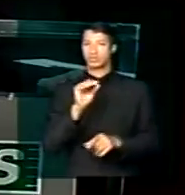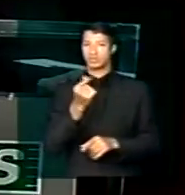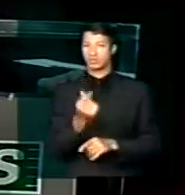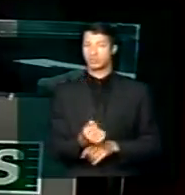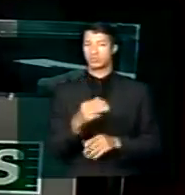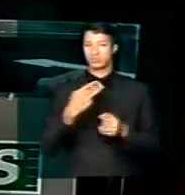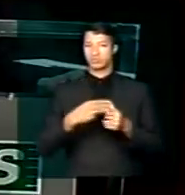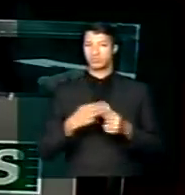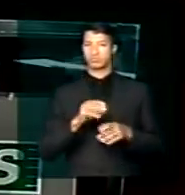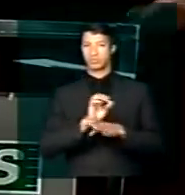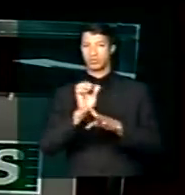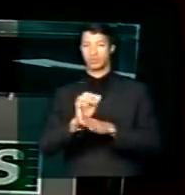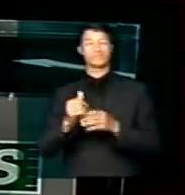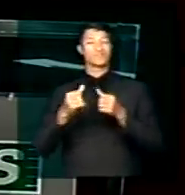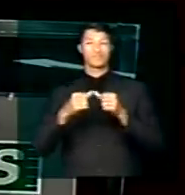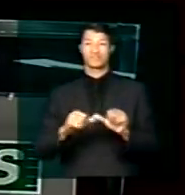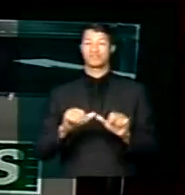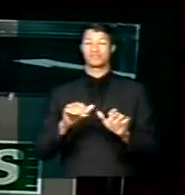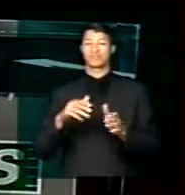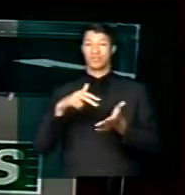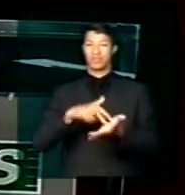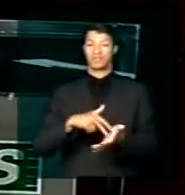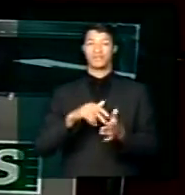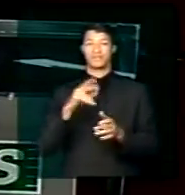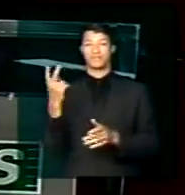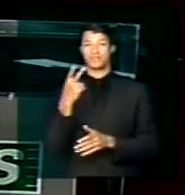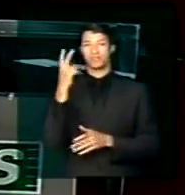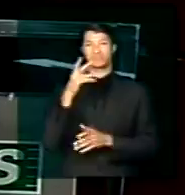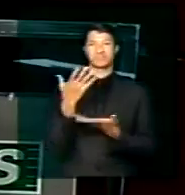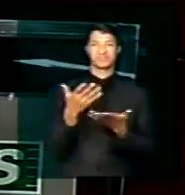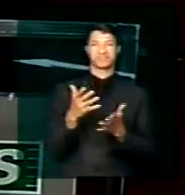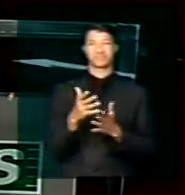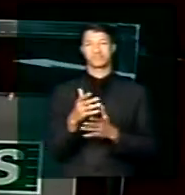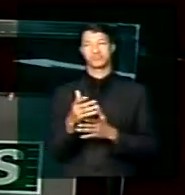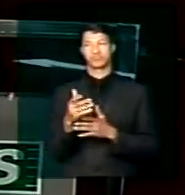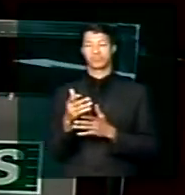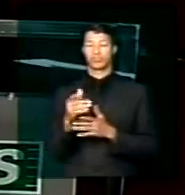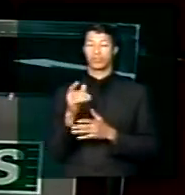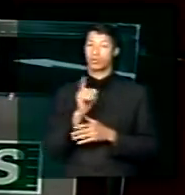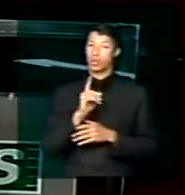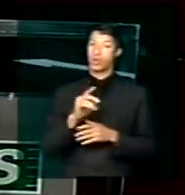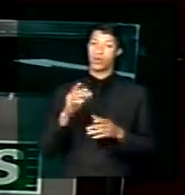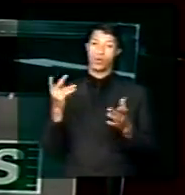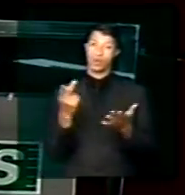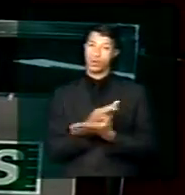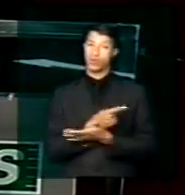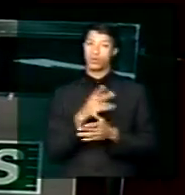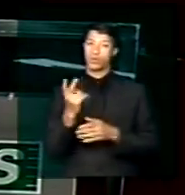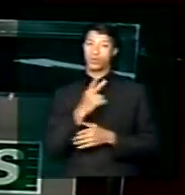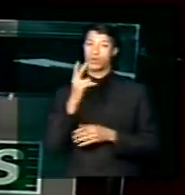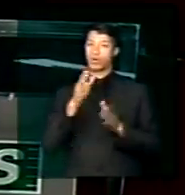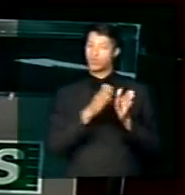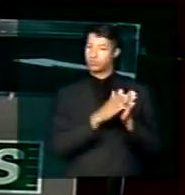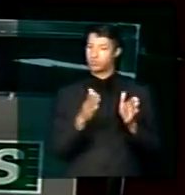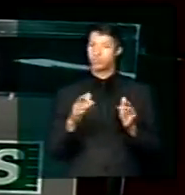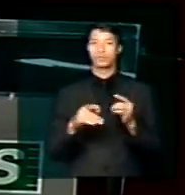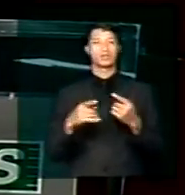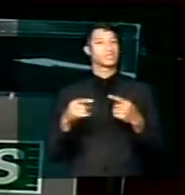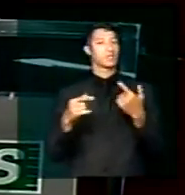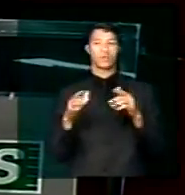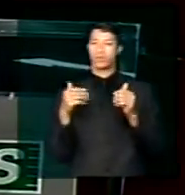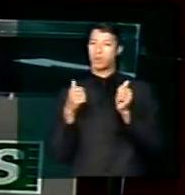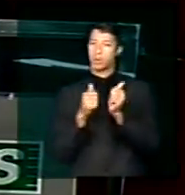dos municípios e dos estados. Quer dizer, fixa-se um valor de repasse lá atrás, não se reajusta esse valor ao longo do tempo, ele